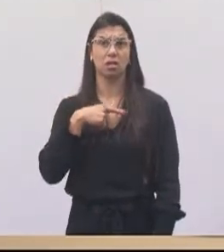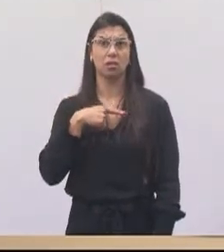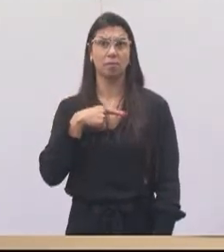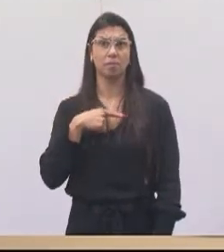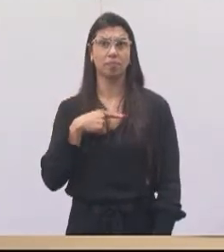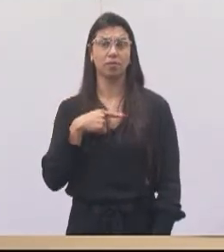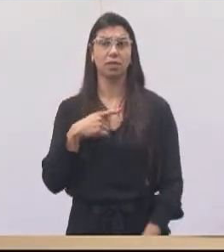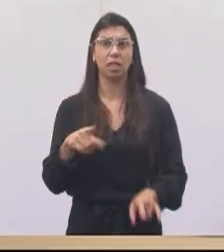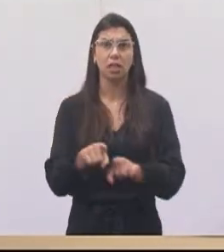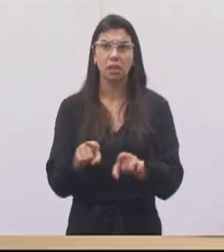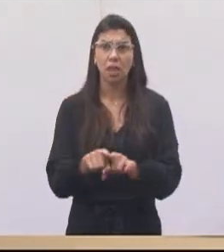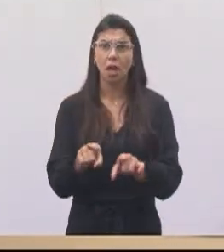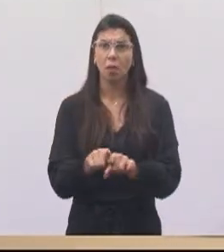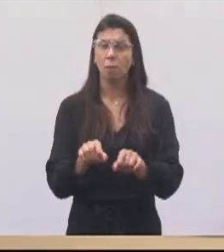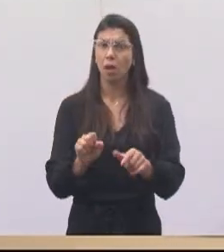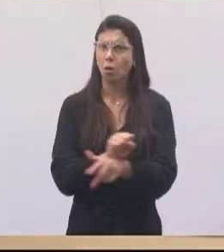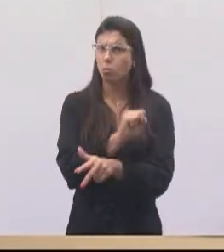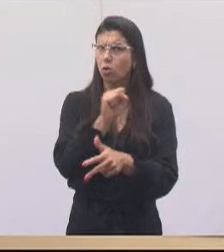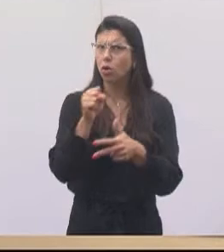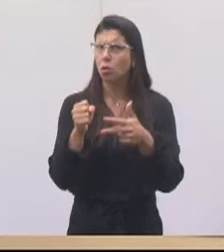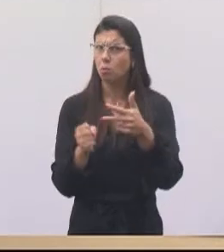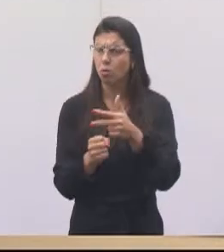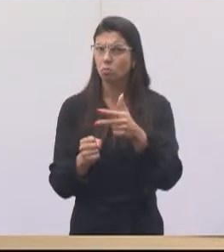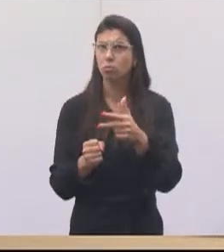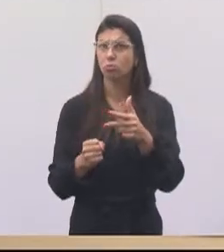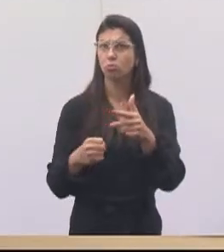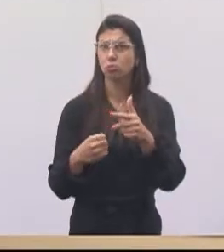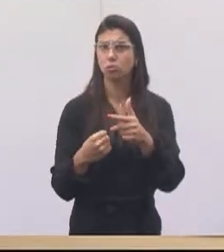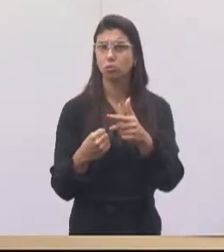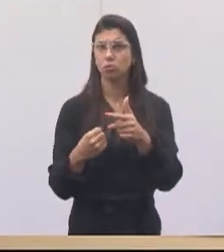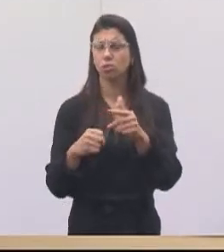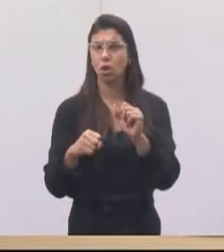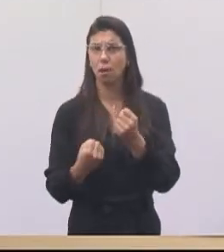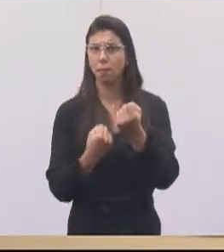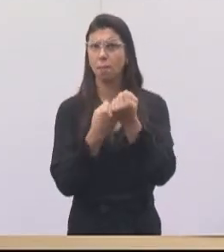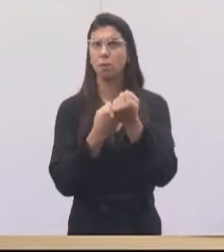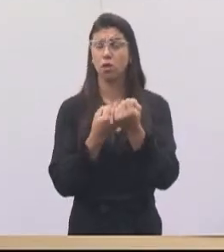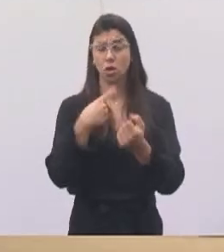jurídico qualificado suficiente para que a gente possa